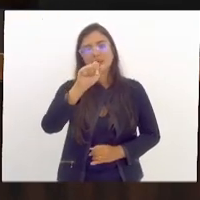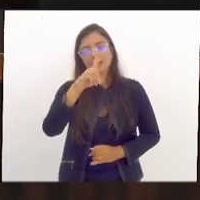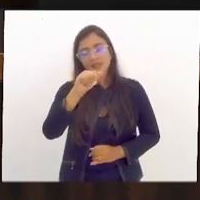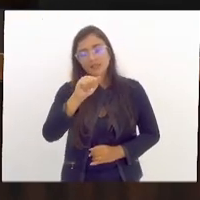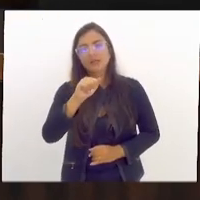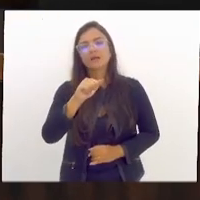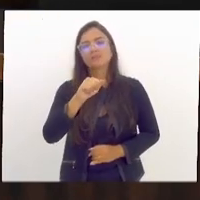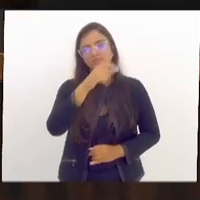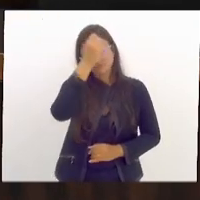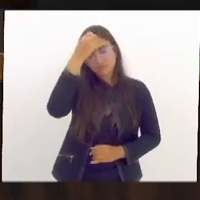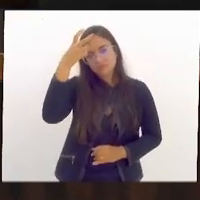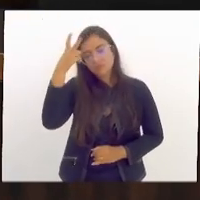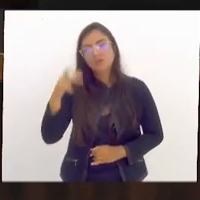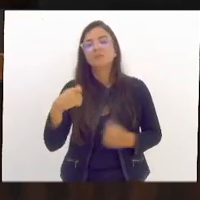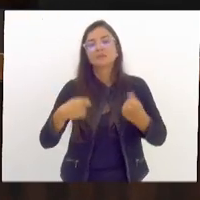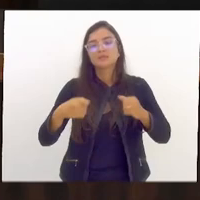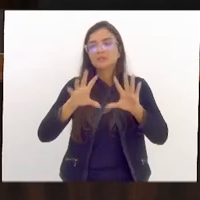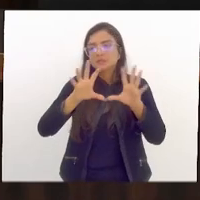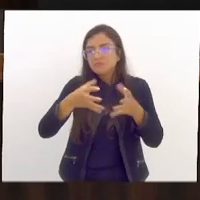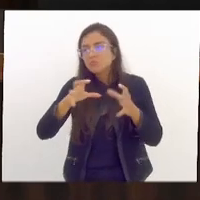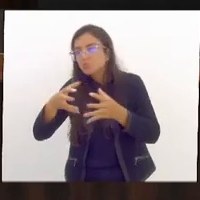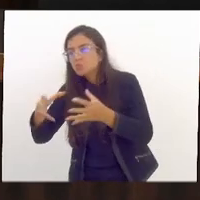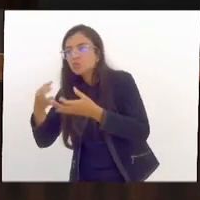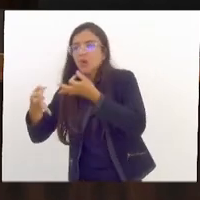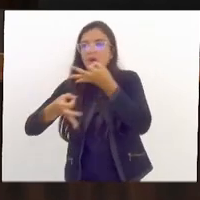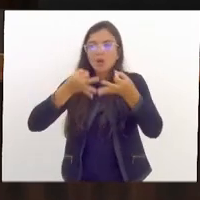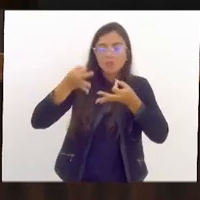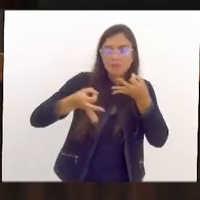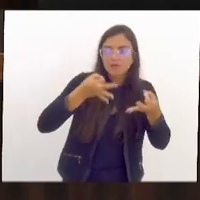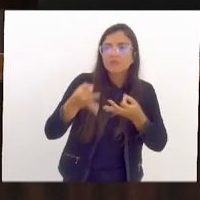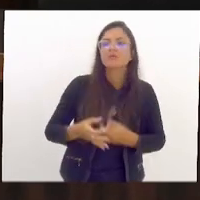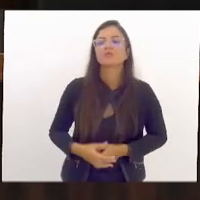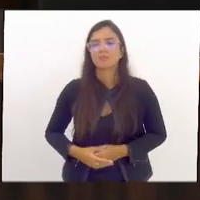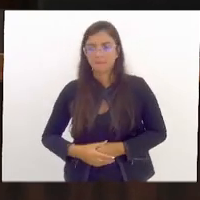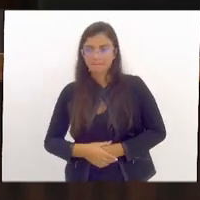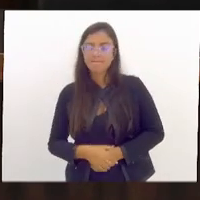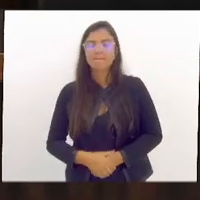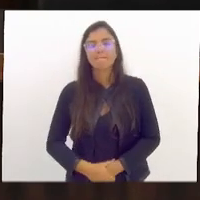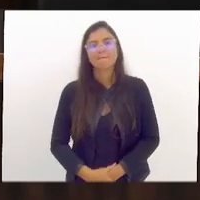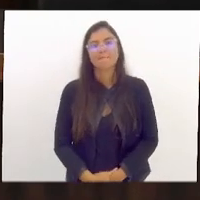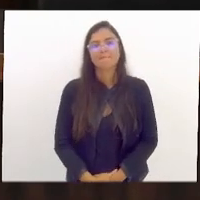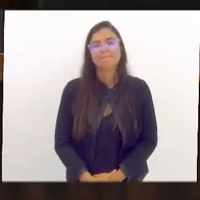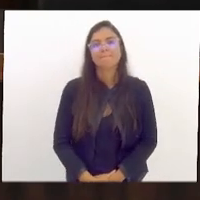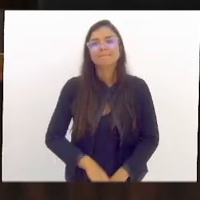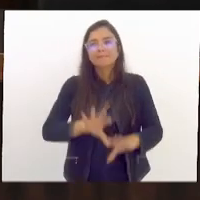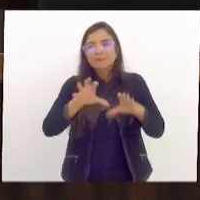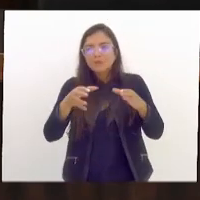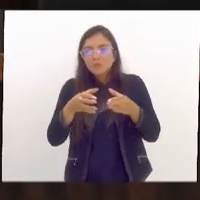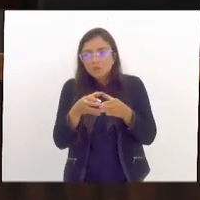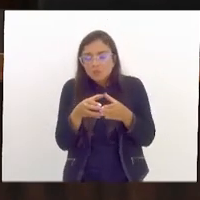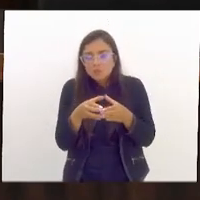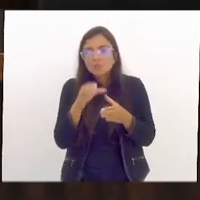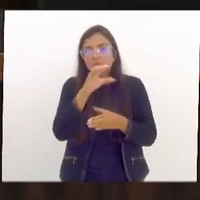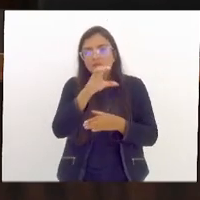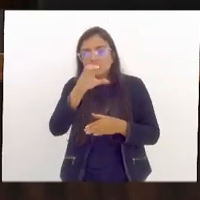BMA/AR, pendente de parecer das Comissões de Constituição e Justiça, de normas internas e proposições externas. Pela Comissão de Constituição e